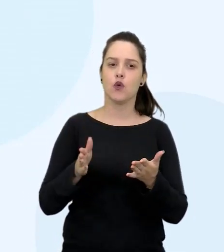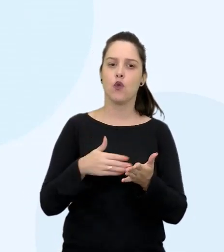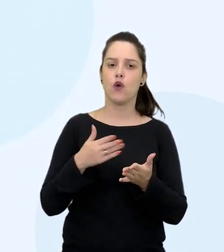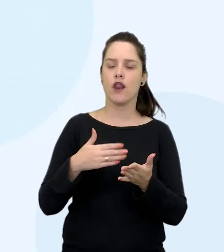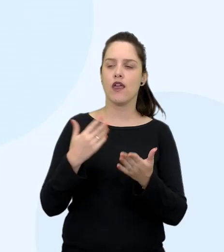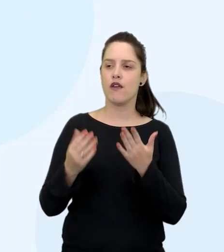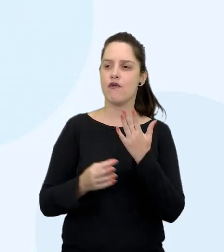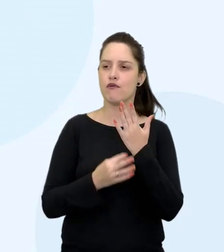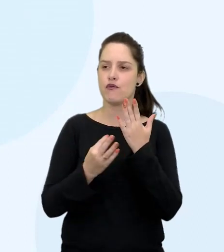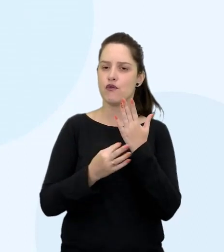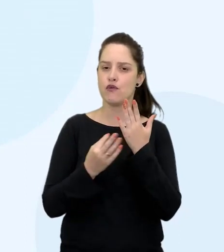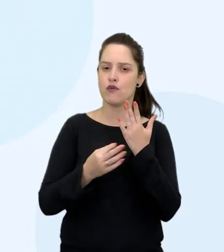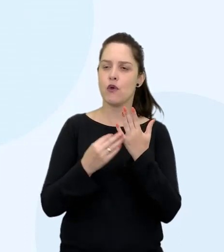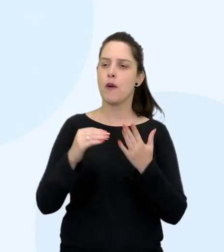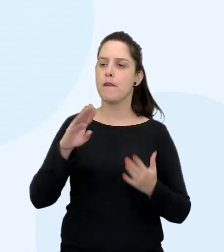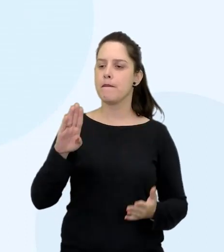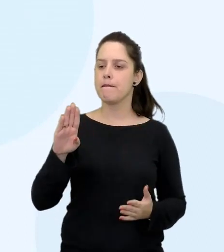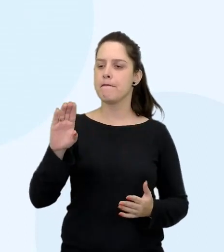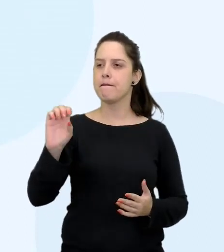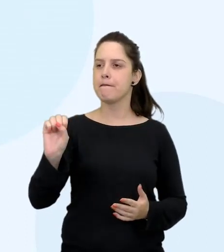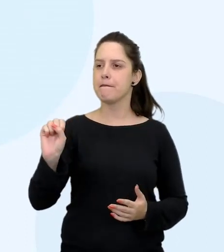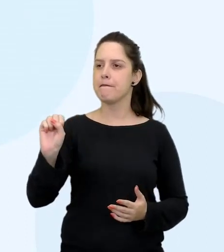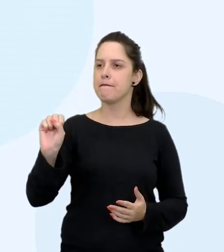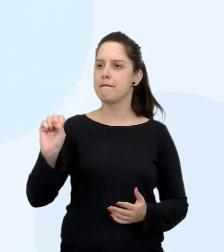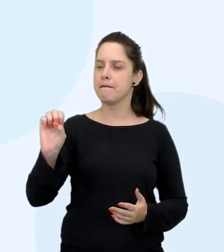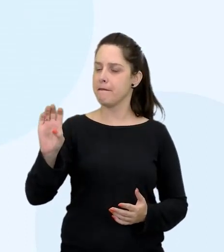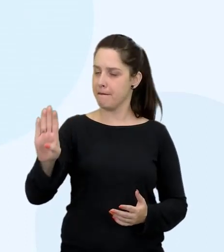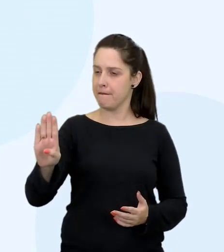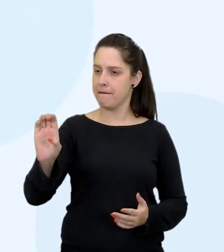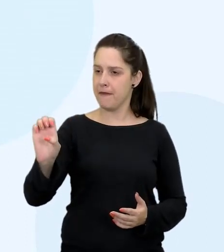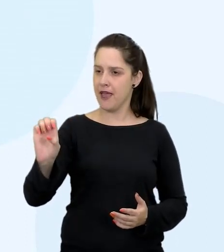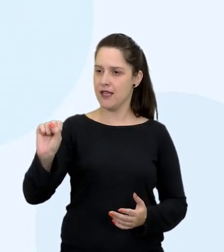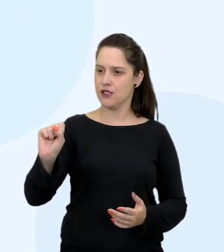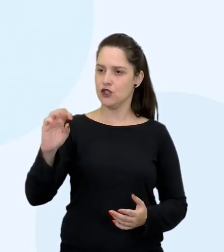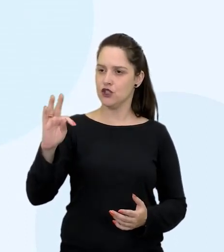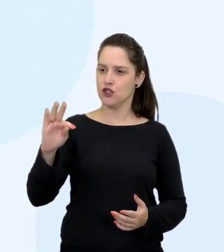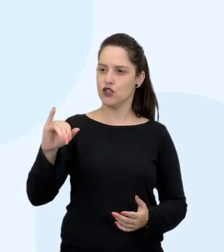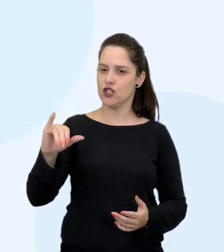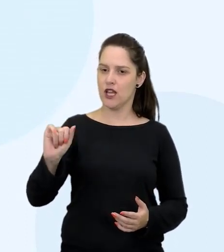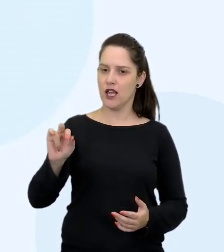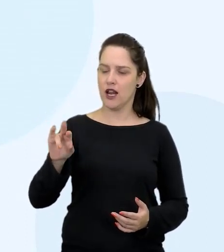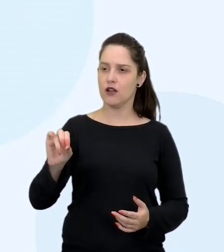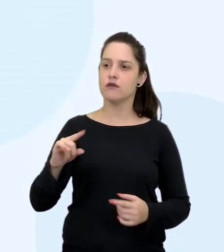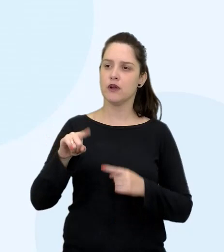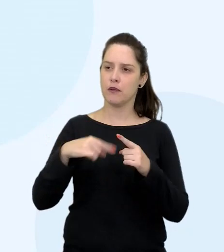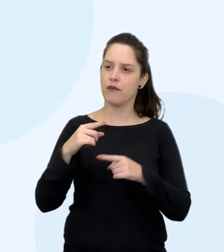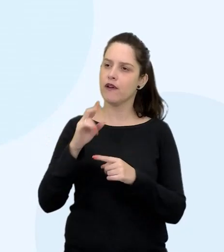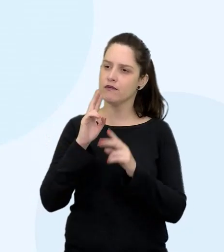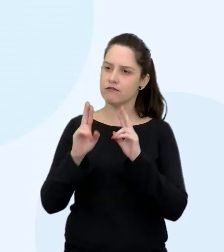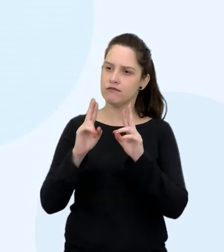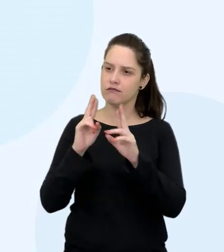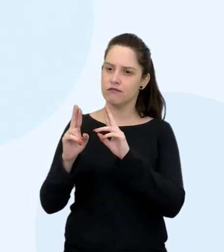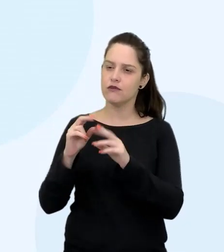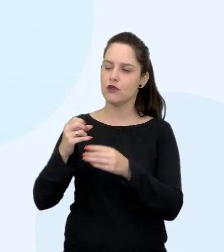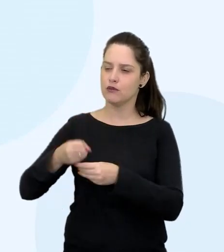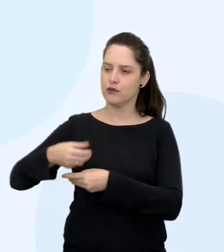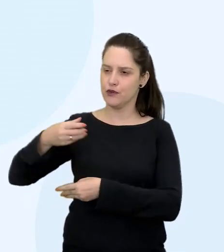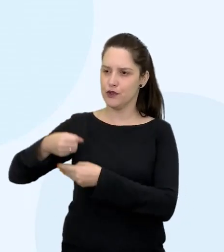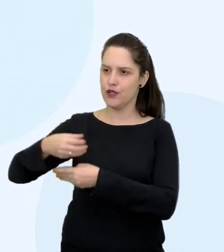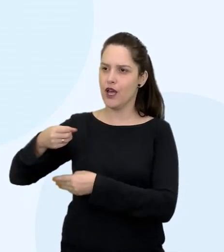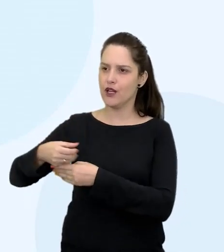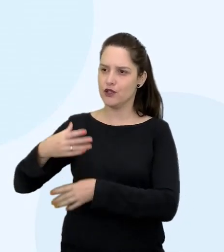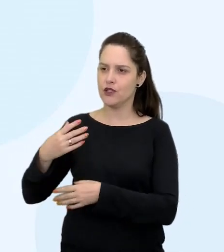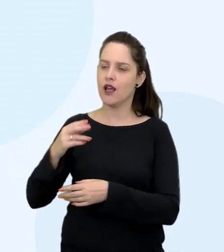chama-se Bestiário, o que será que essas histórias trazem? A gente vai um pouquinho de responder, mas vocês já podem ir respondendo no chat, depois a gente lê